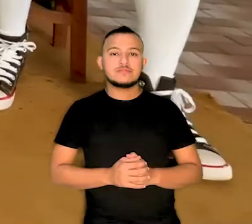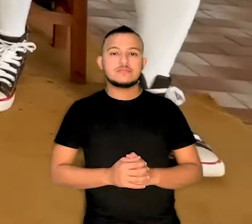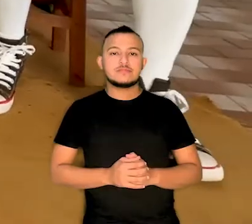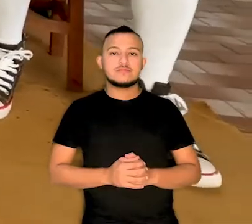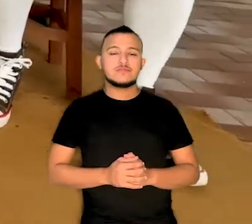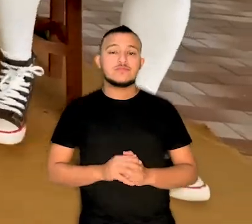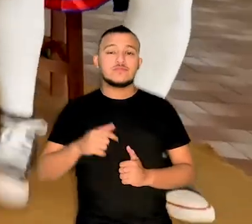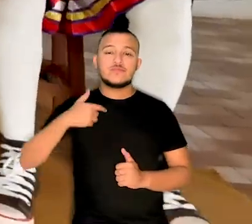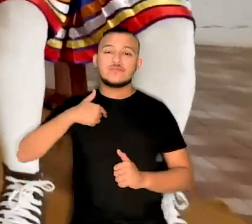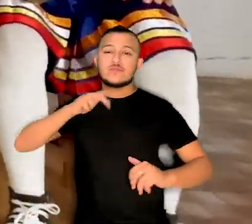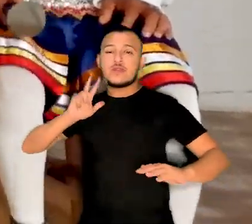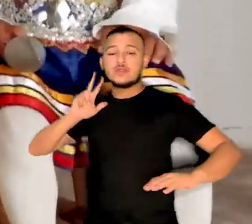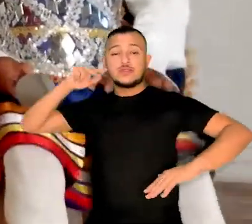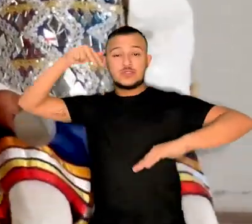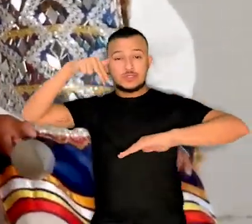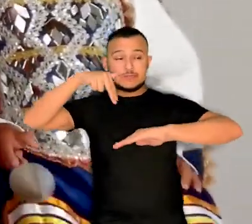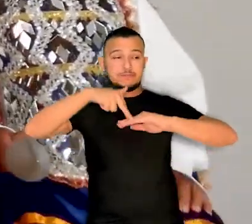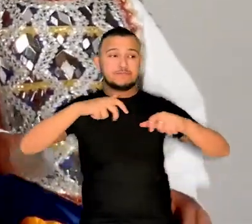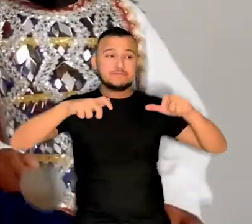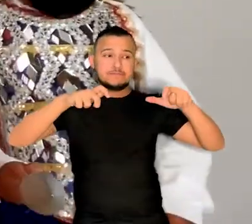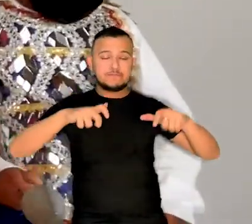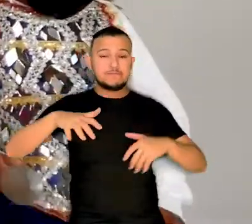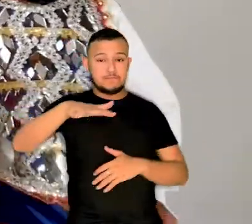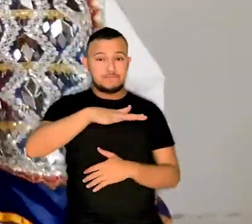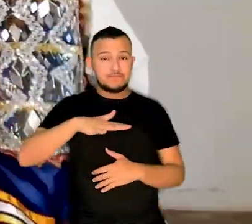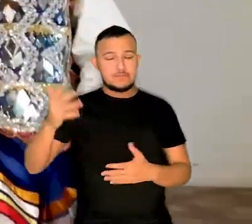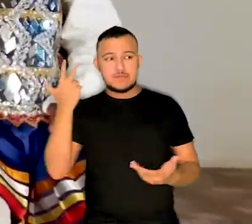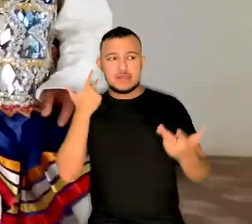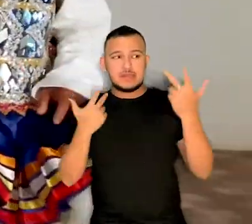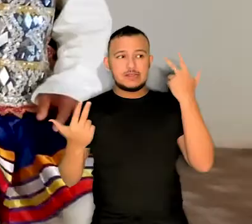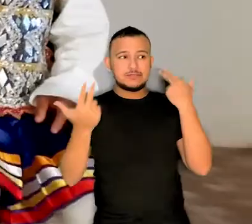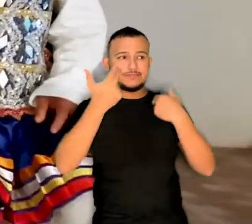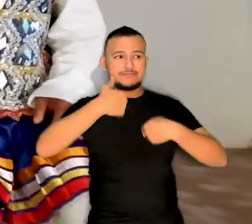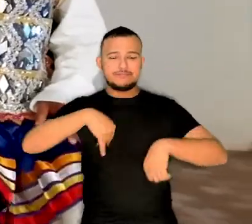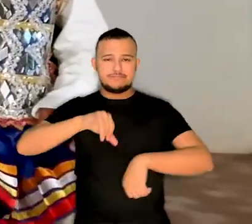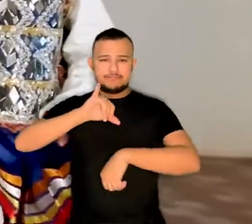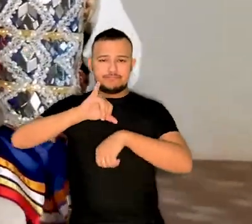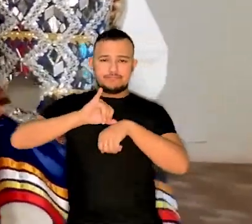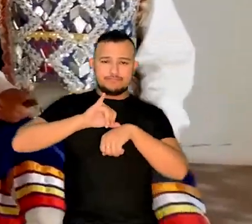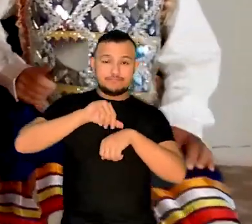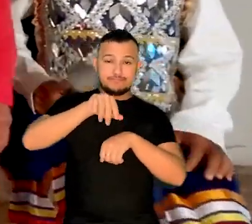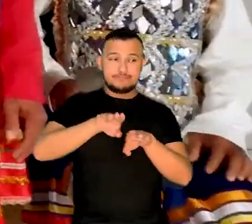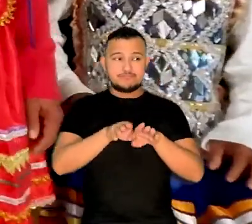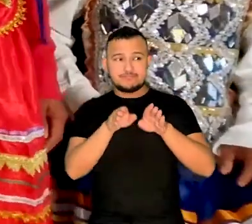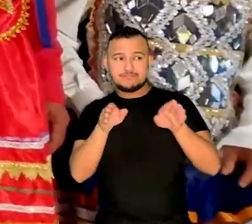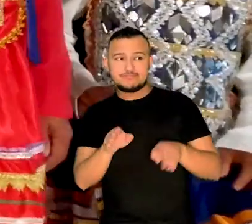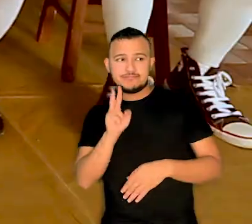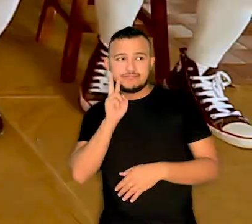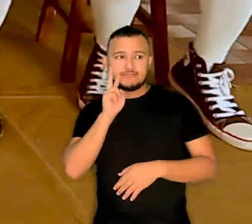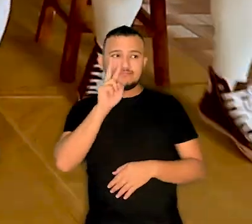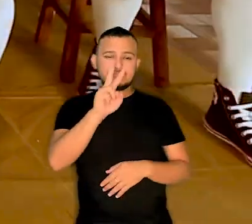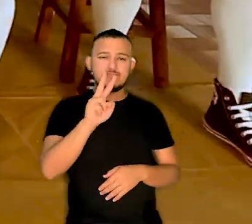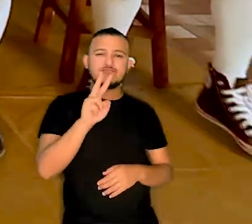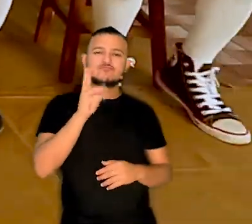Eu cheguei no salão de beleza, em cima da mesa eu não vi arató.